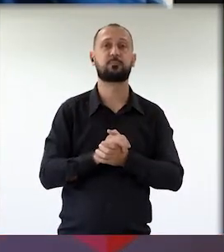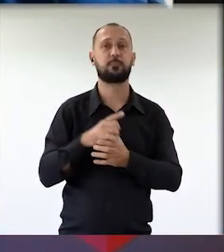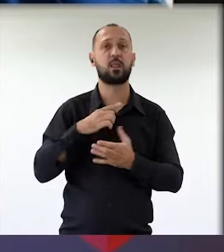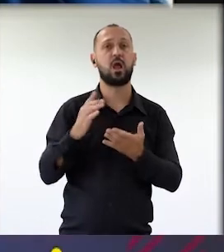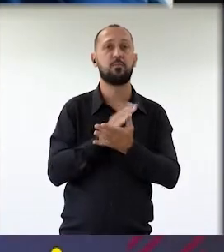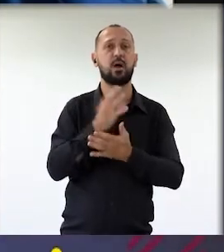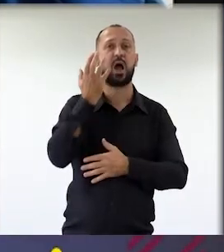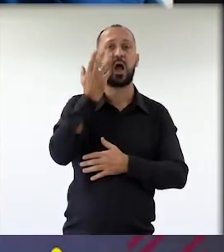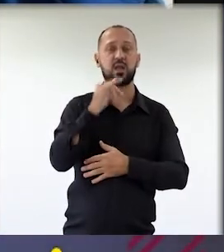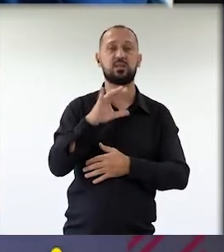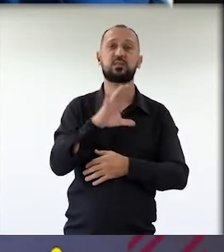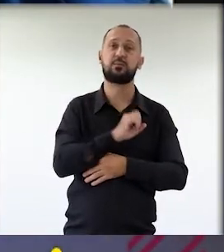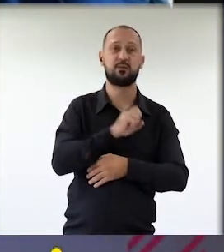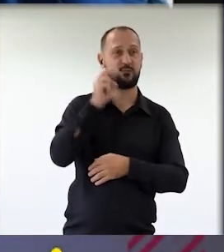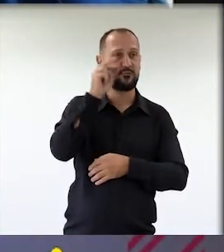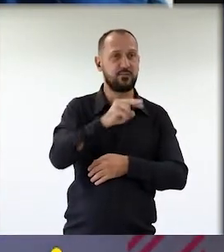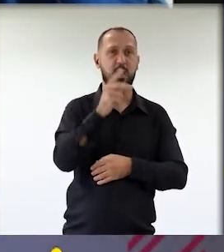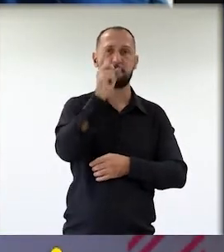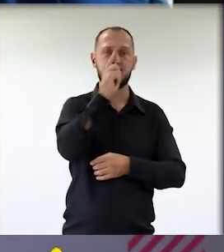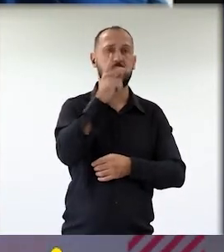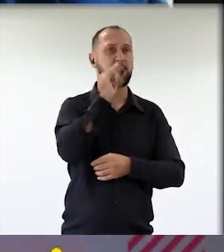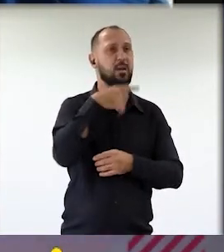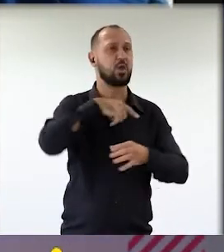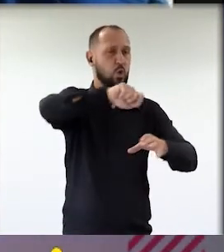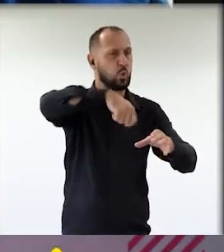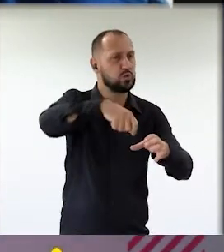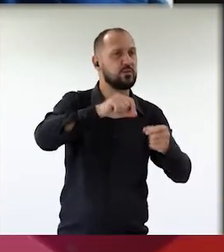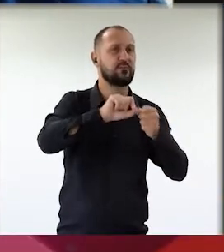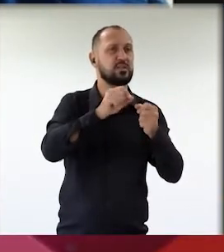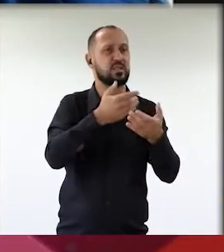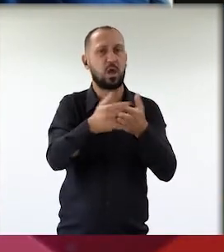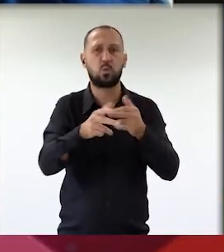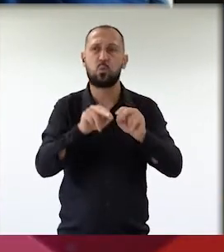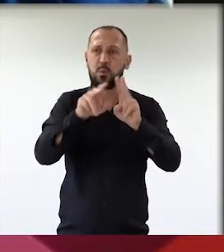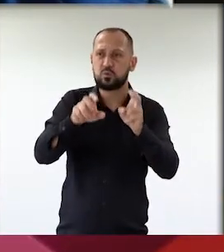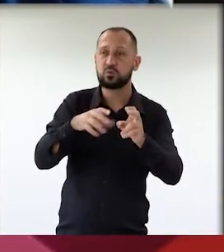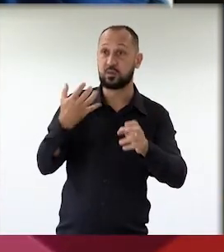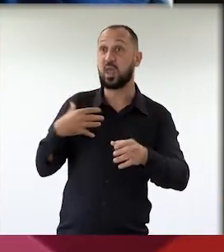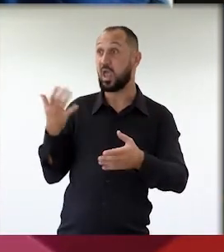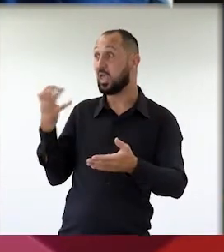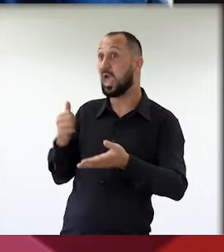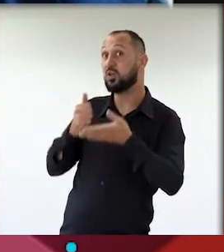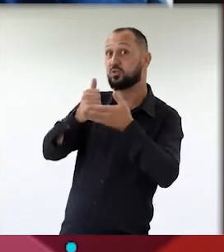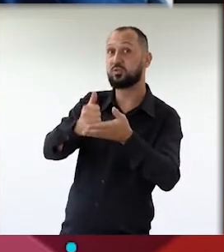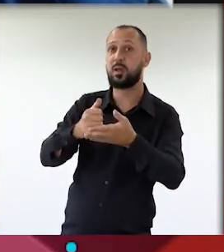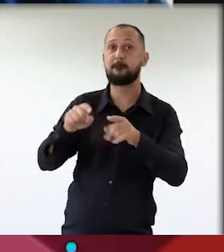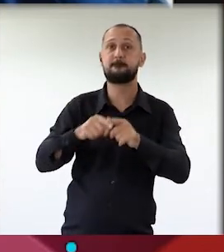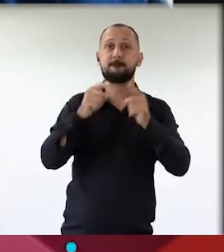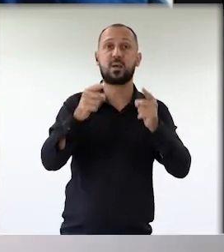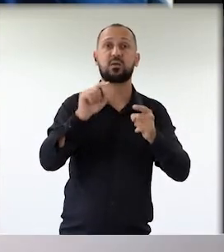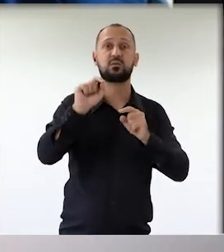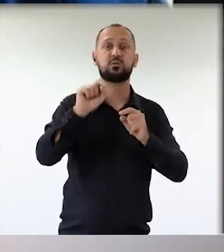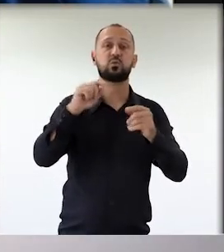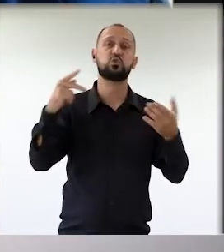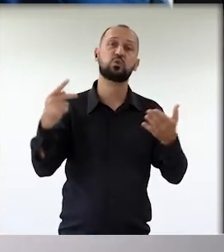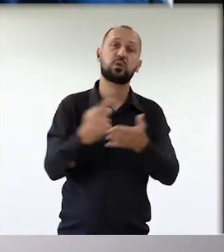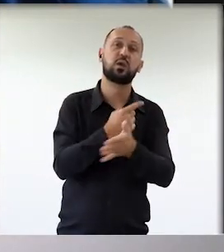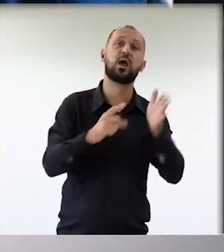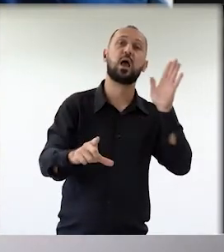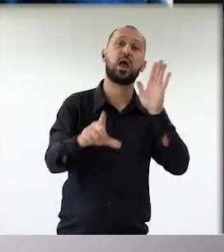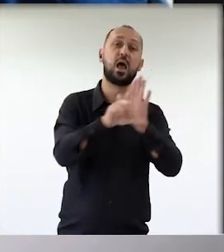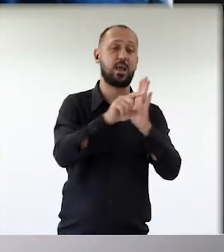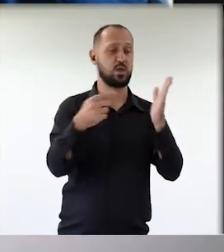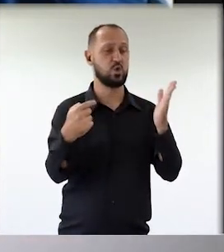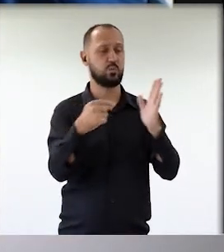né? Tem criança que também gosta, né? Ver a mãe, o pai cozinhando, fazendo alguma coisa, quer fazer também. Mas no caso de